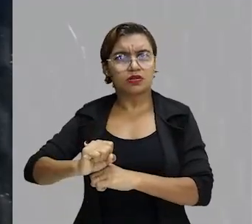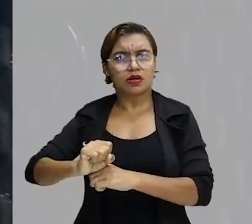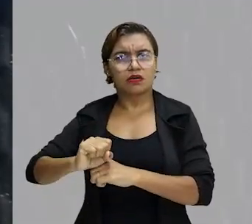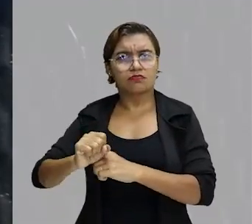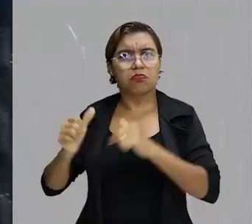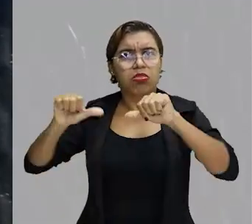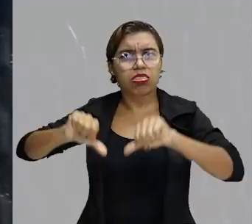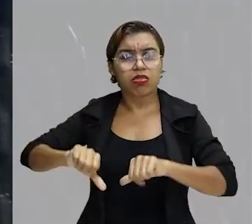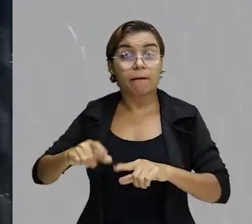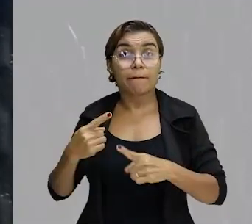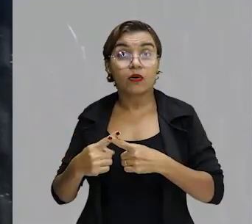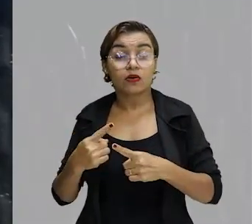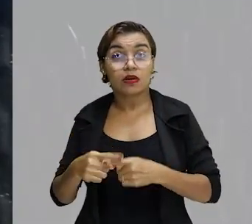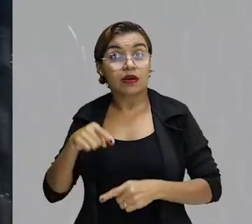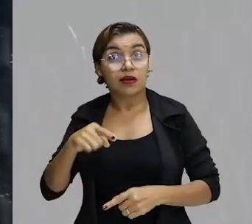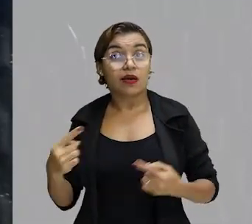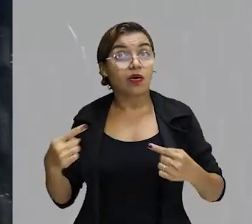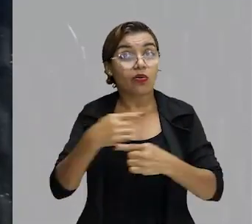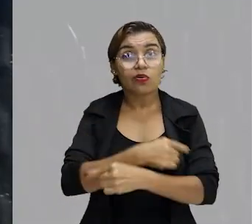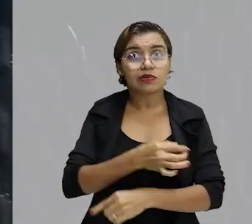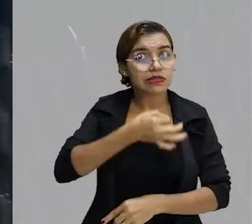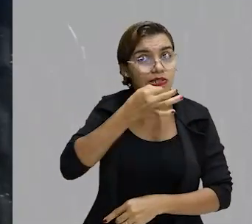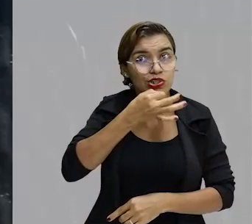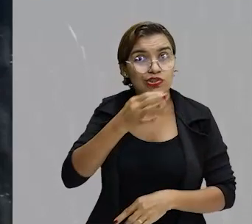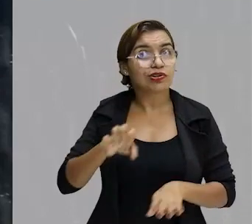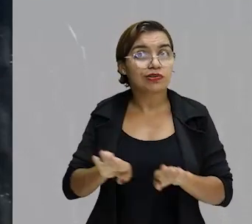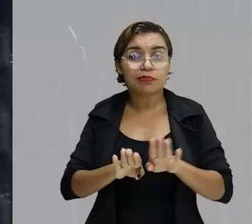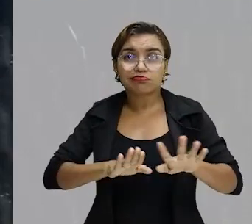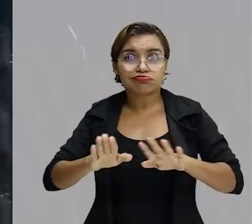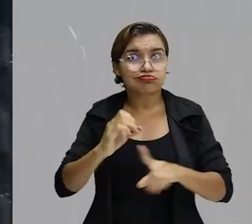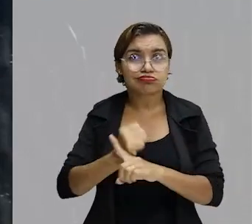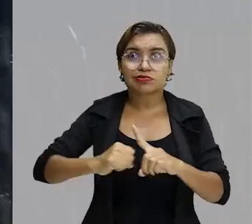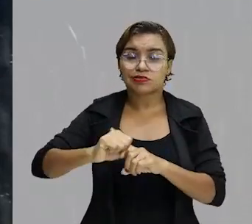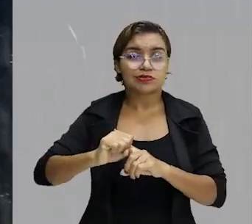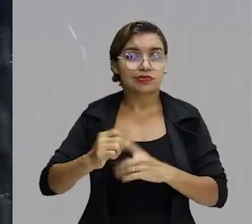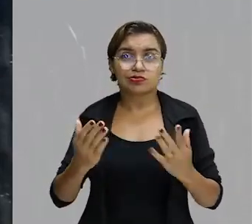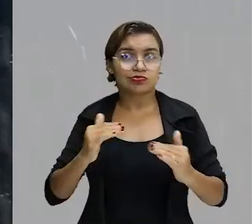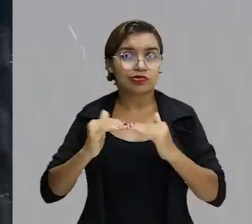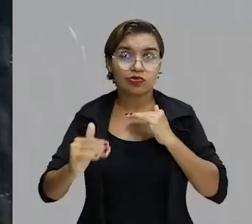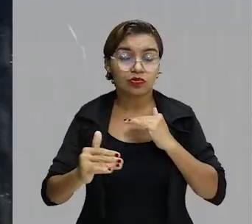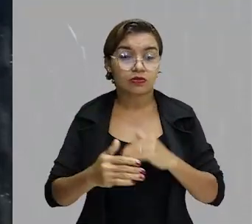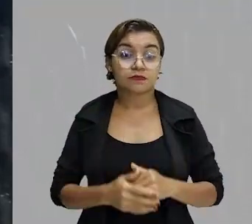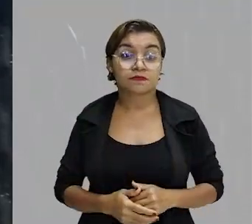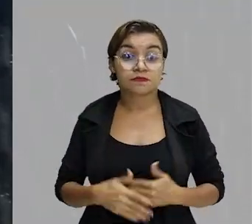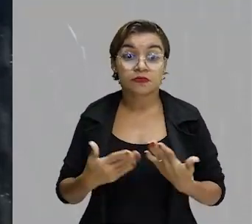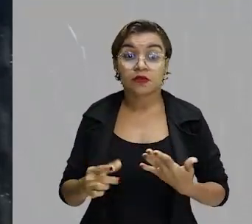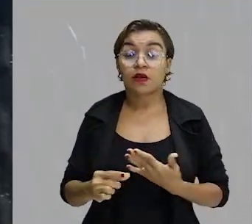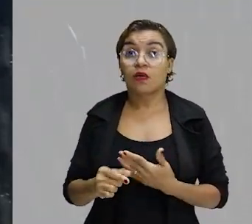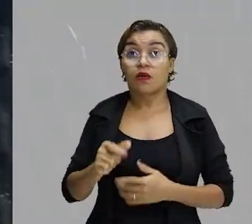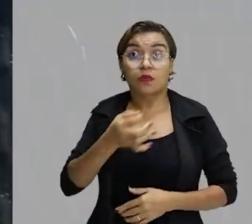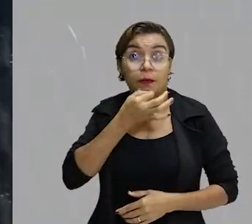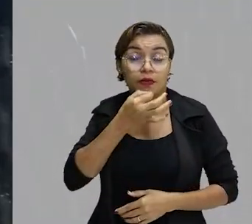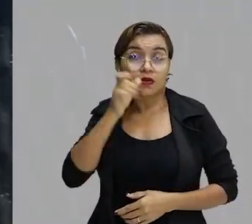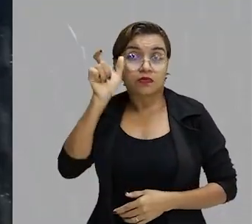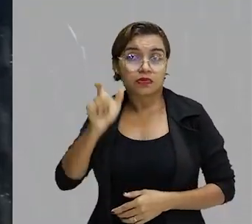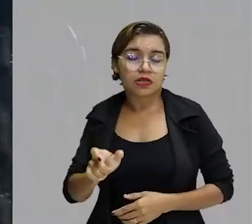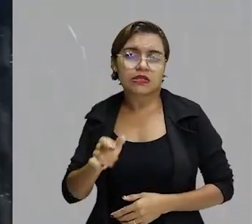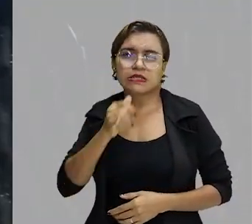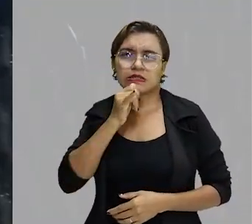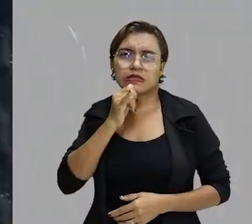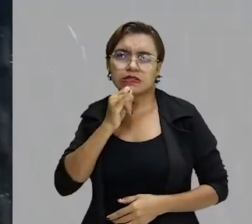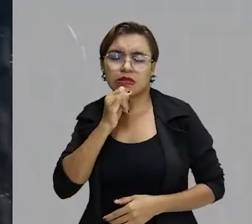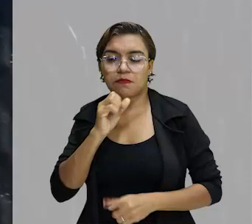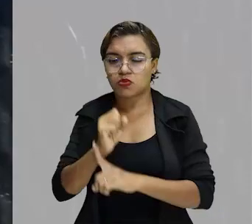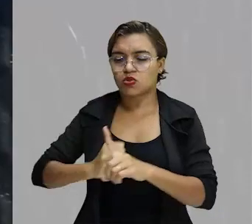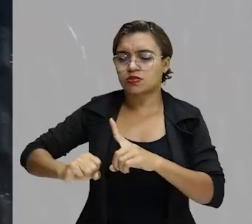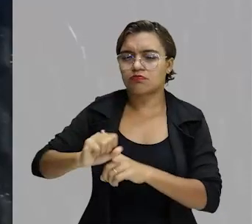assim como os outros, ele também é contra, ele é crítico dos movimentos sociais. Para o autor, as mudanças sociais, quando elas são muito repentinas,